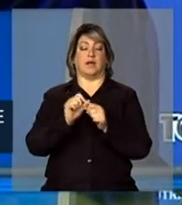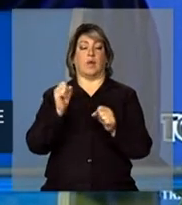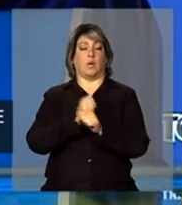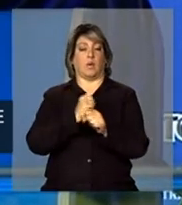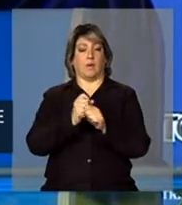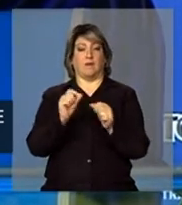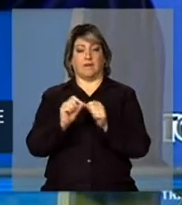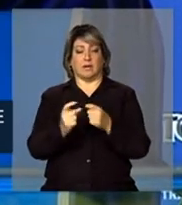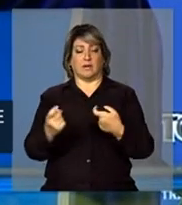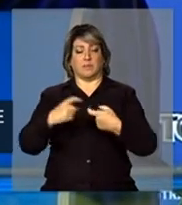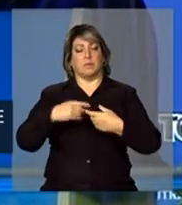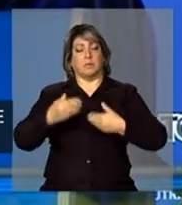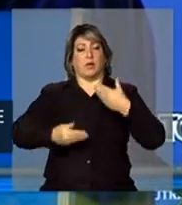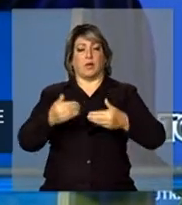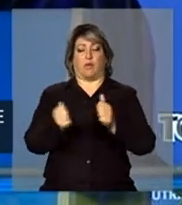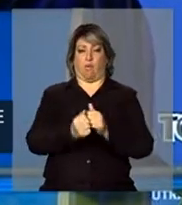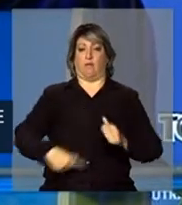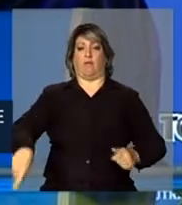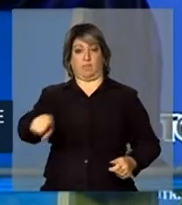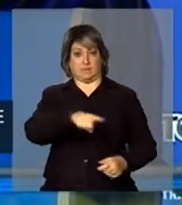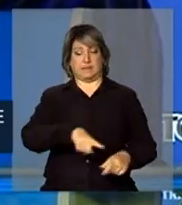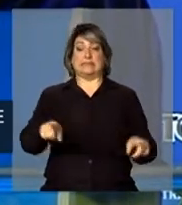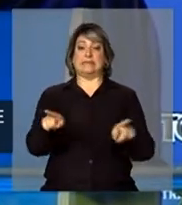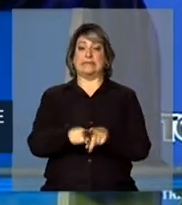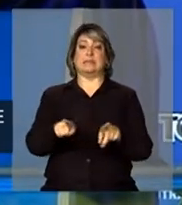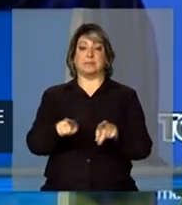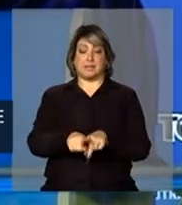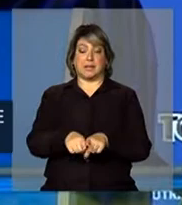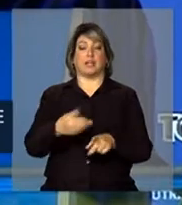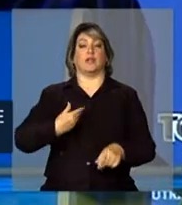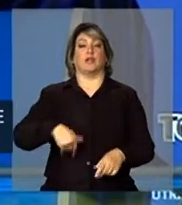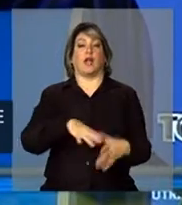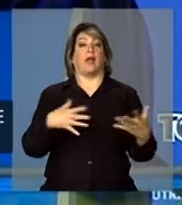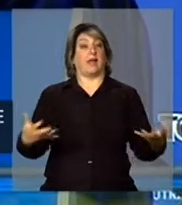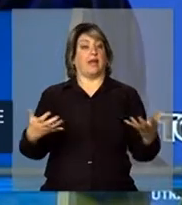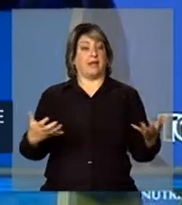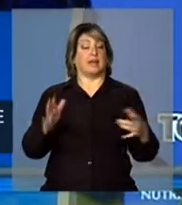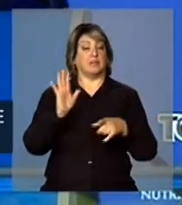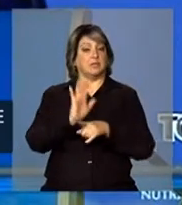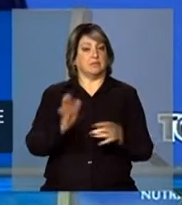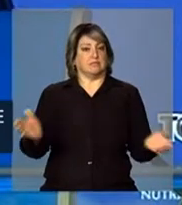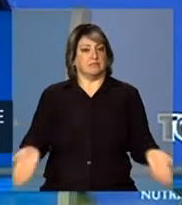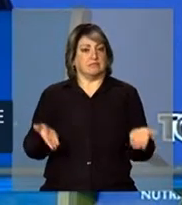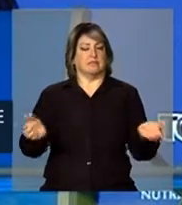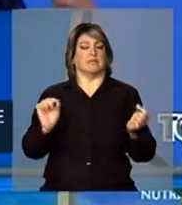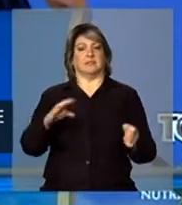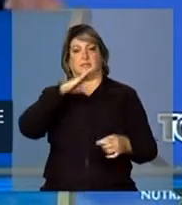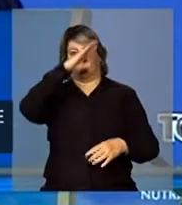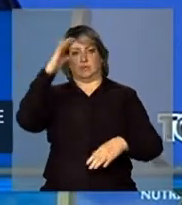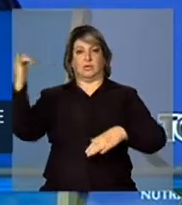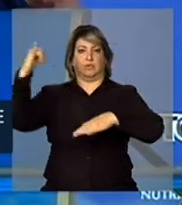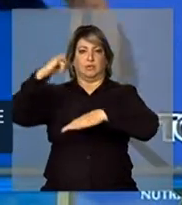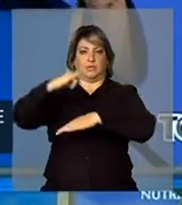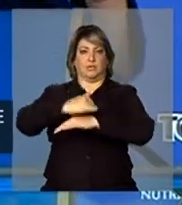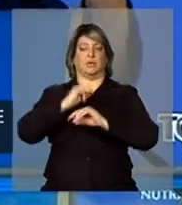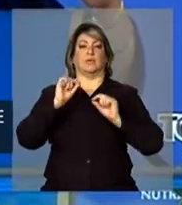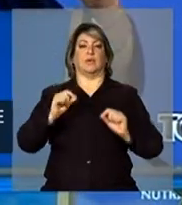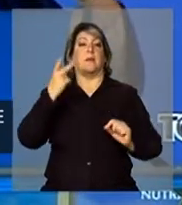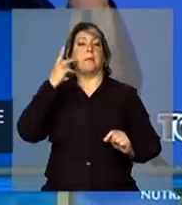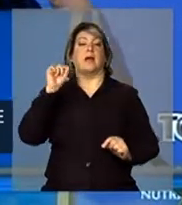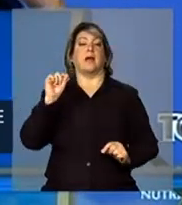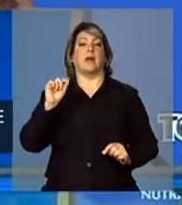vocês. Além disso, nós queremos incentivar a aviação para